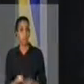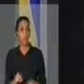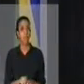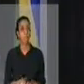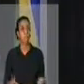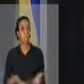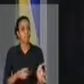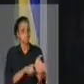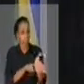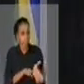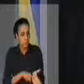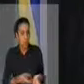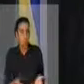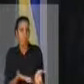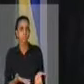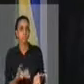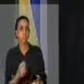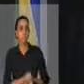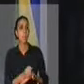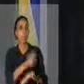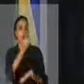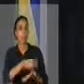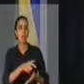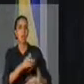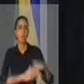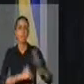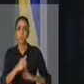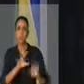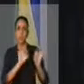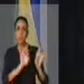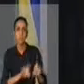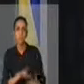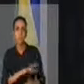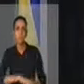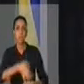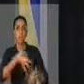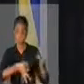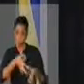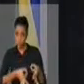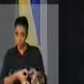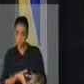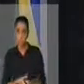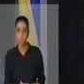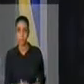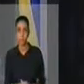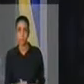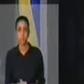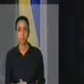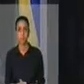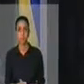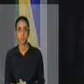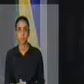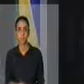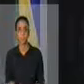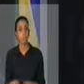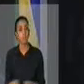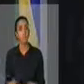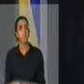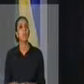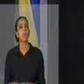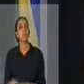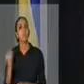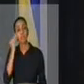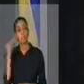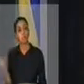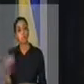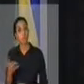pesquisas, apoio à especialização da justiça, dar preferência à habilitação de novos serviços para